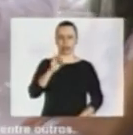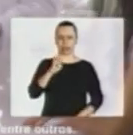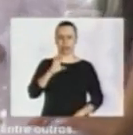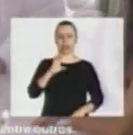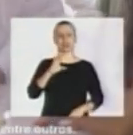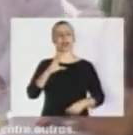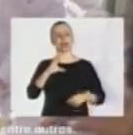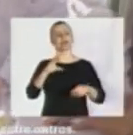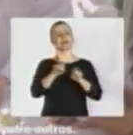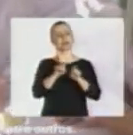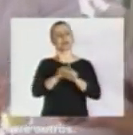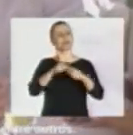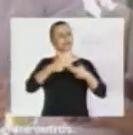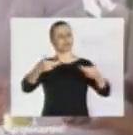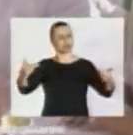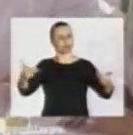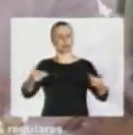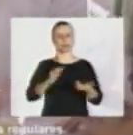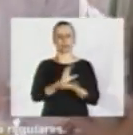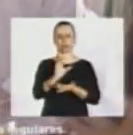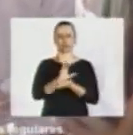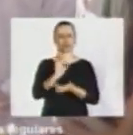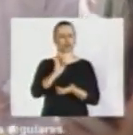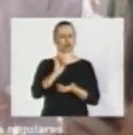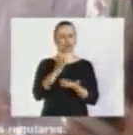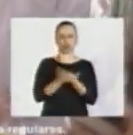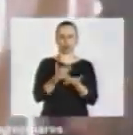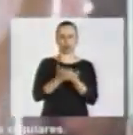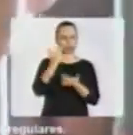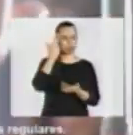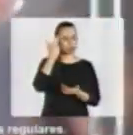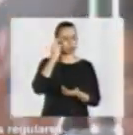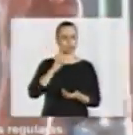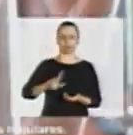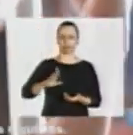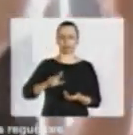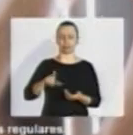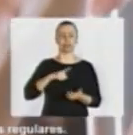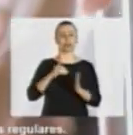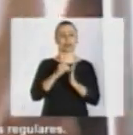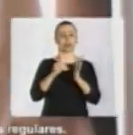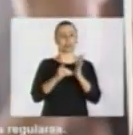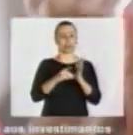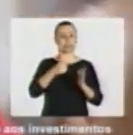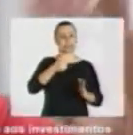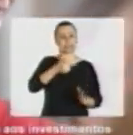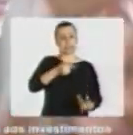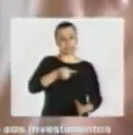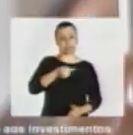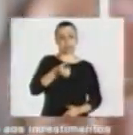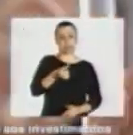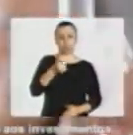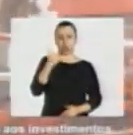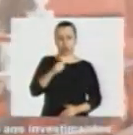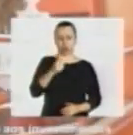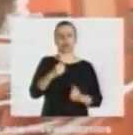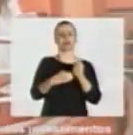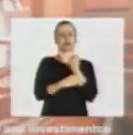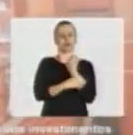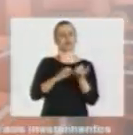Pronatec entre outros os investimentos não se restringem à escolas regulares o decreto